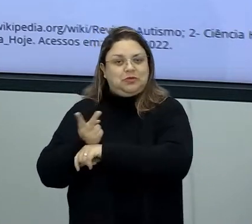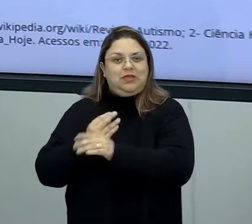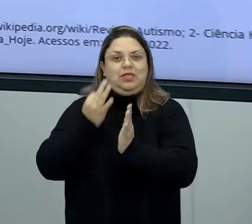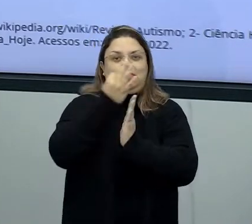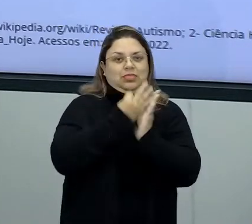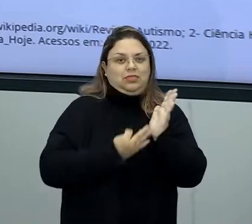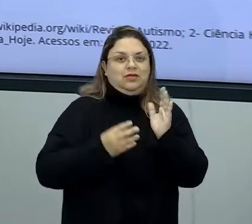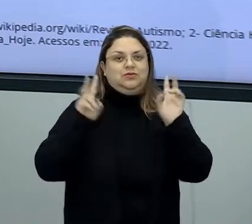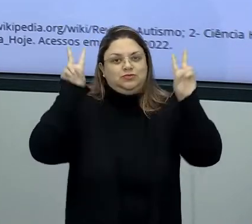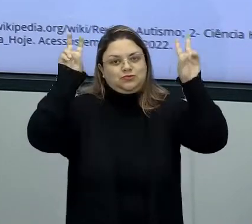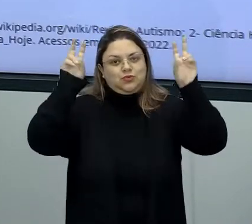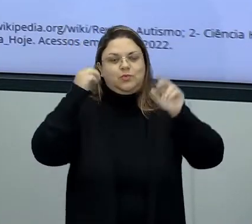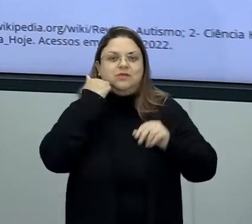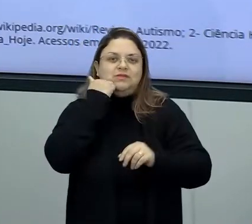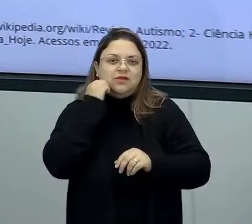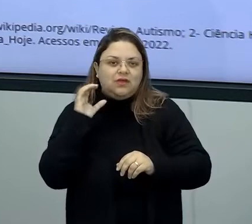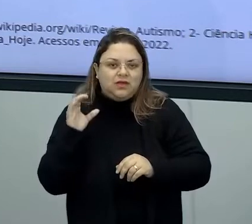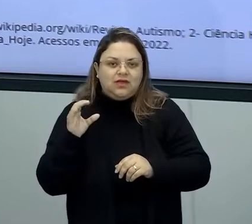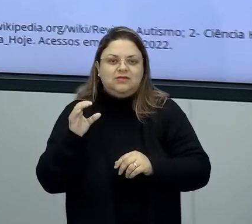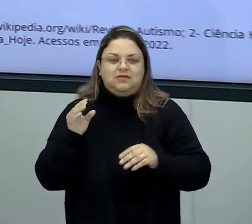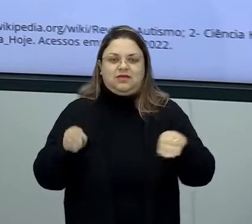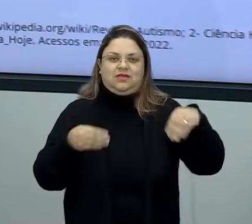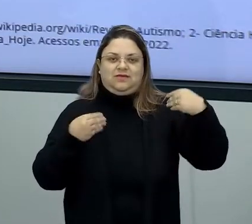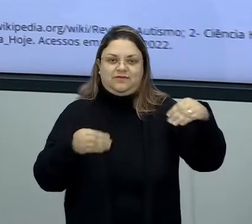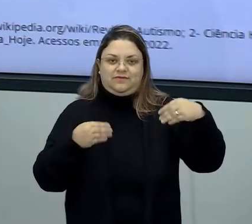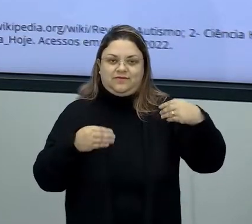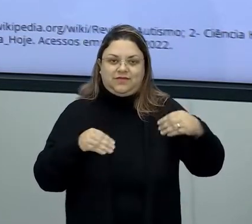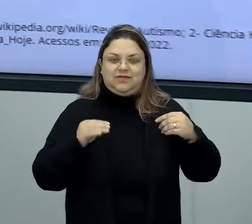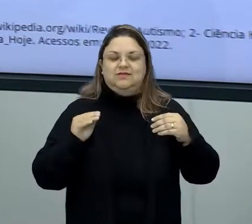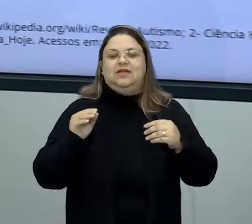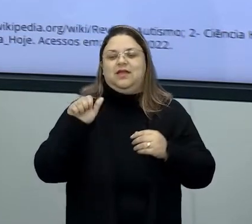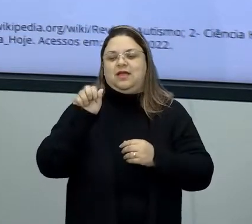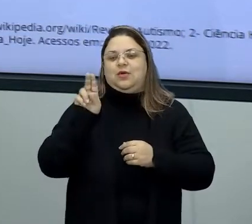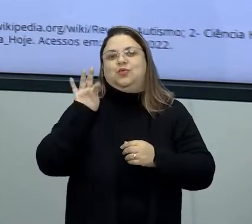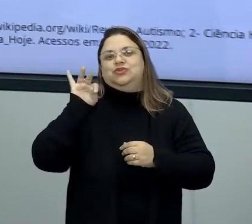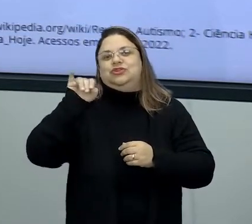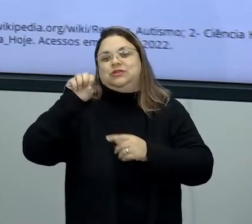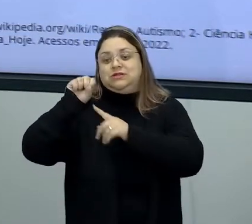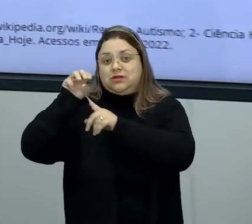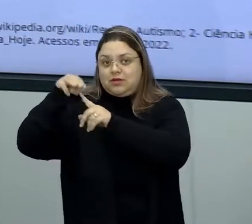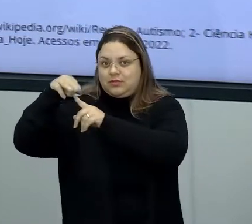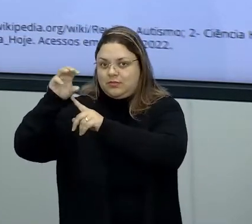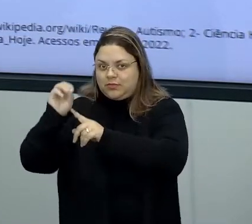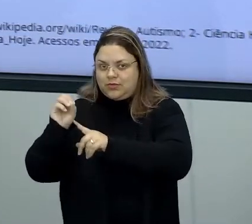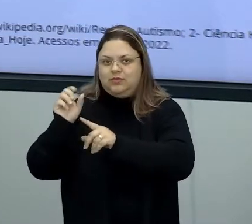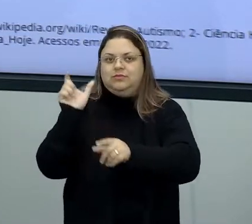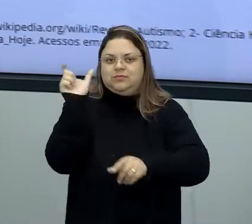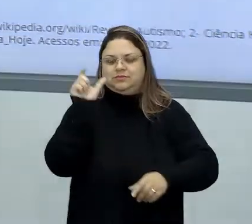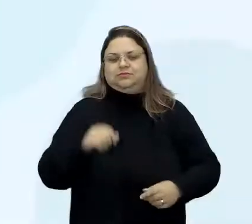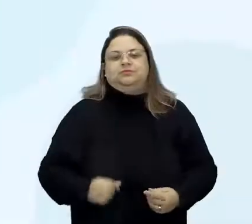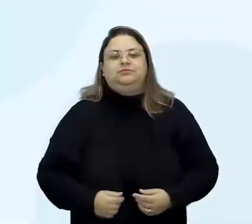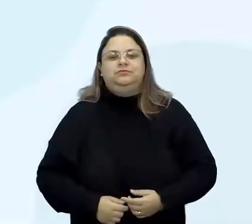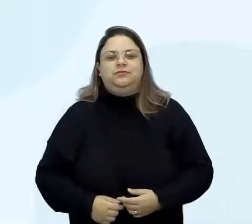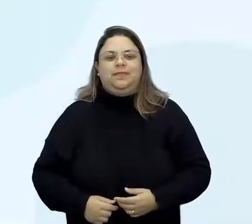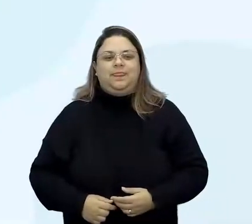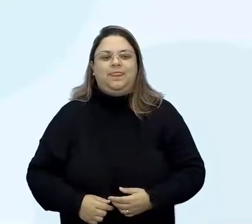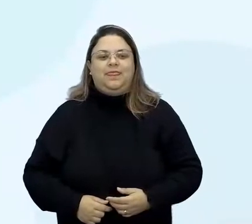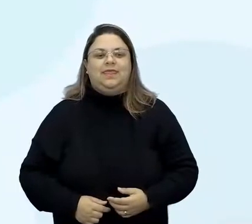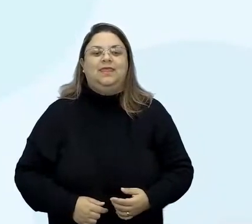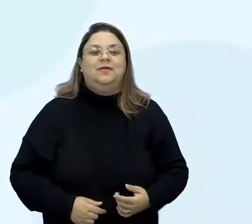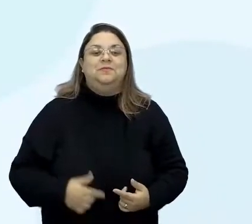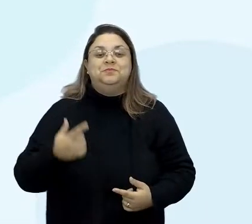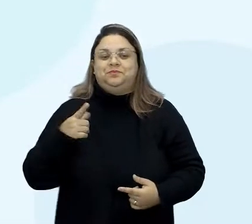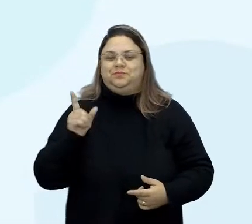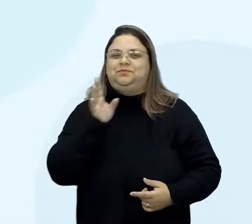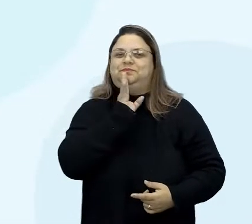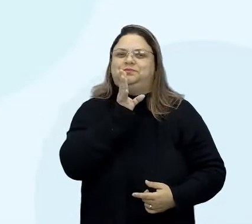divulgação científica, revista Autismo. A próxima é super conhecida, que é a Ciência Hoje, né? Então,